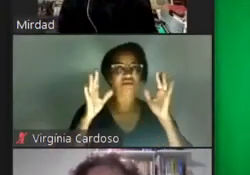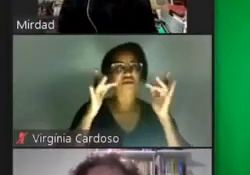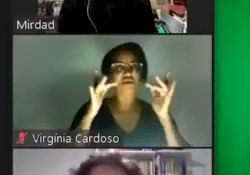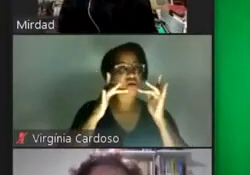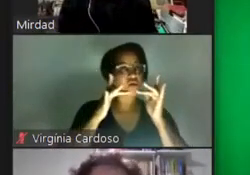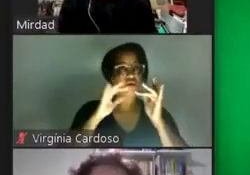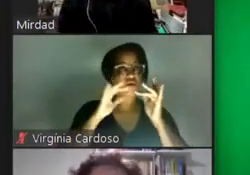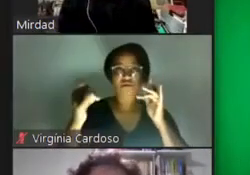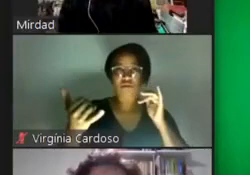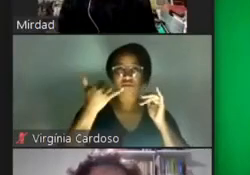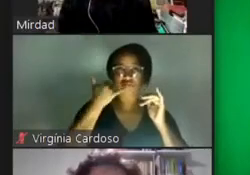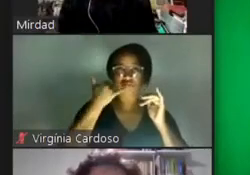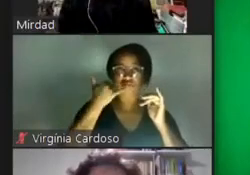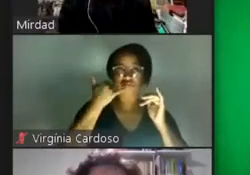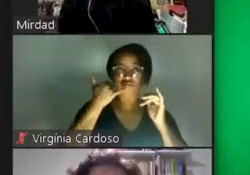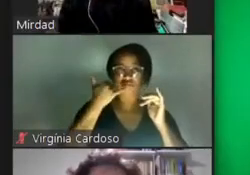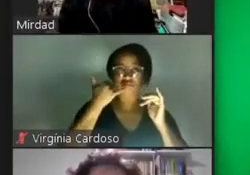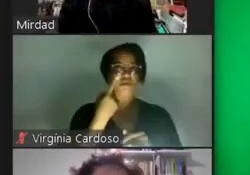gente